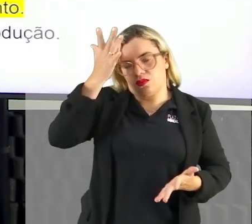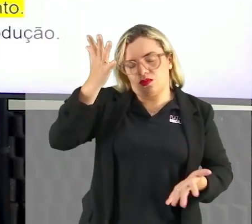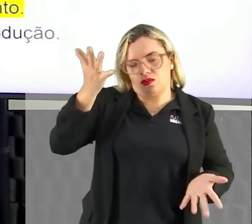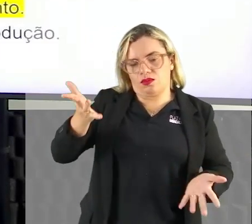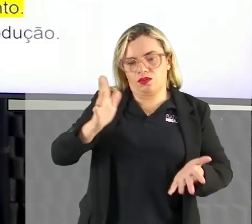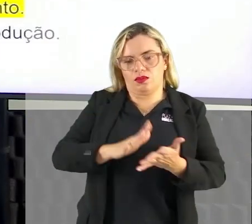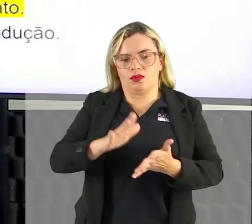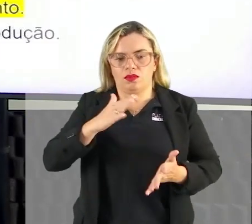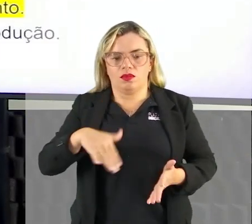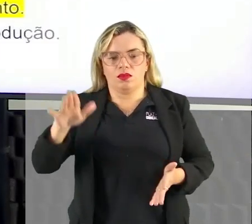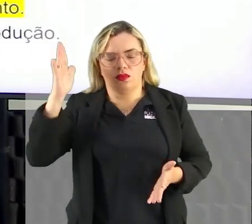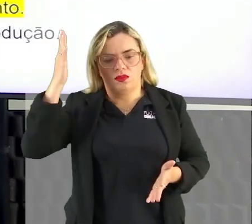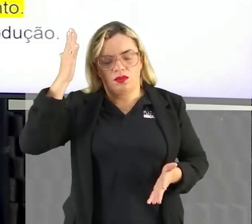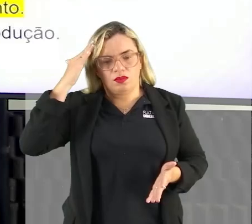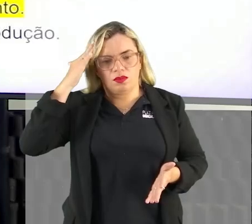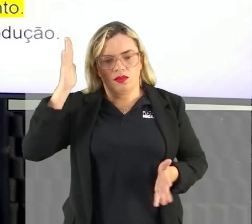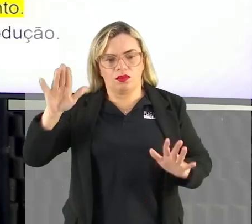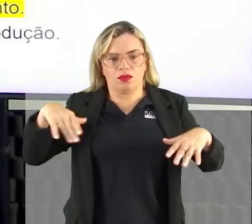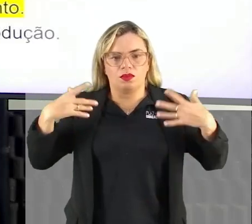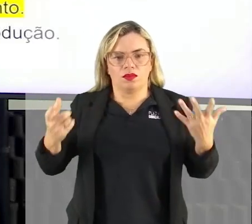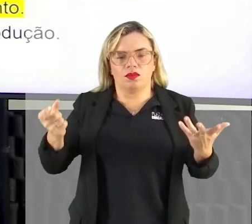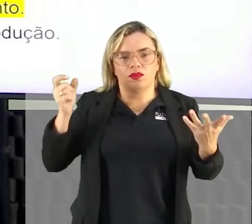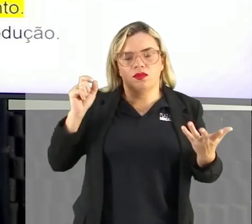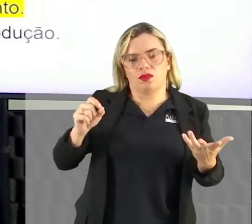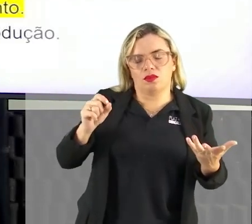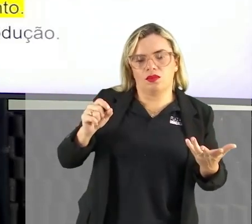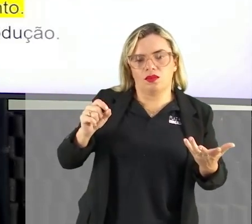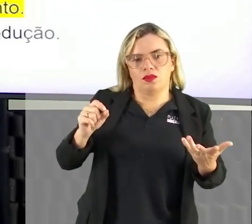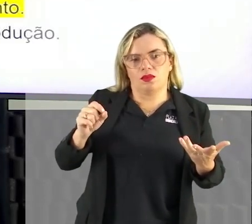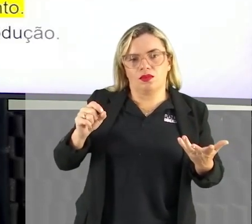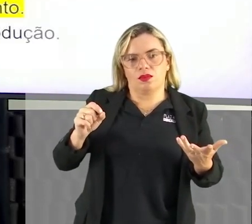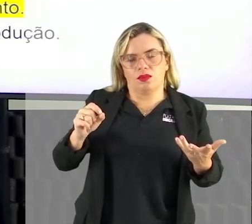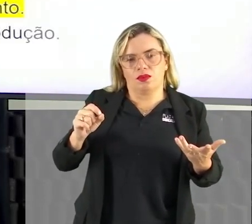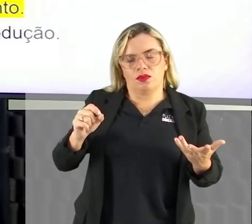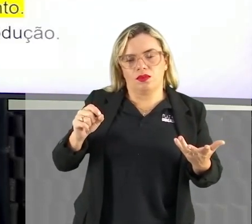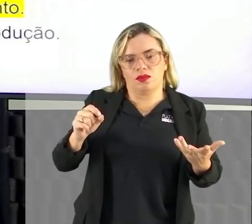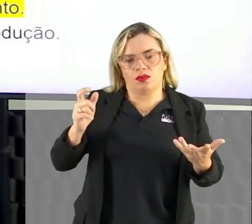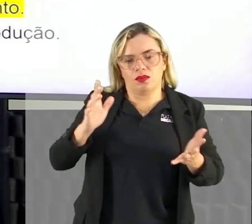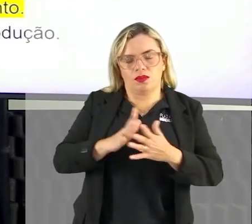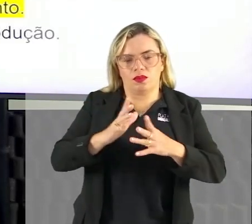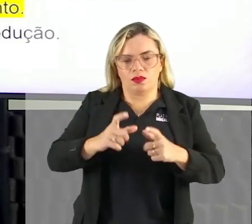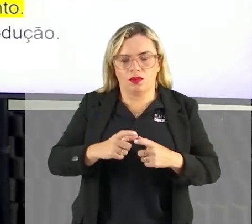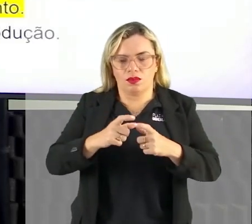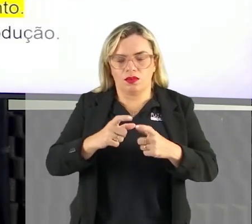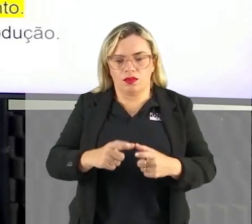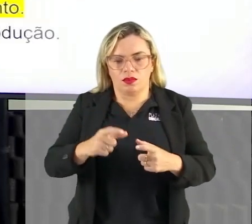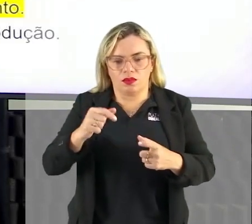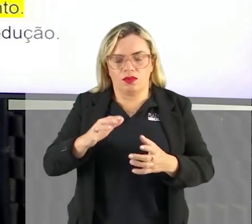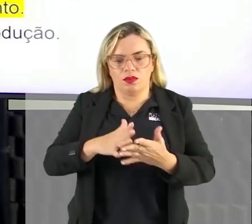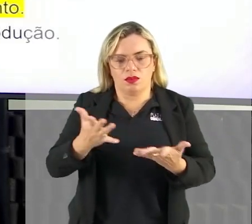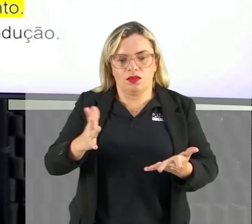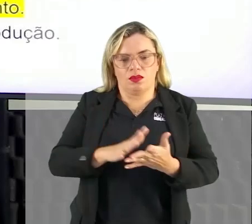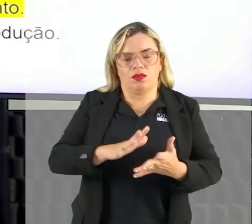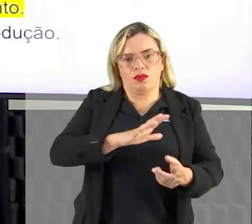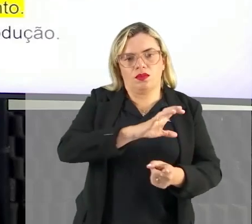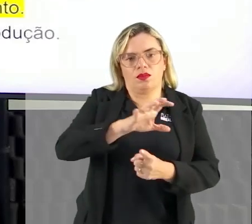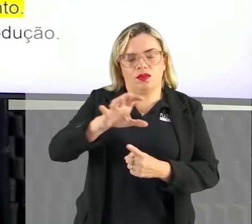fácil compreensão, tá? Então foi um jeito que eles encontraram lá de atuar